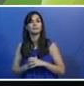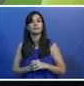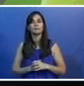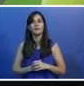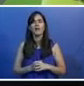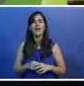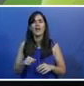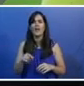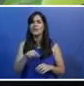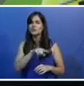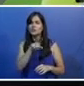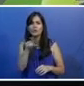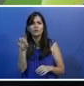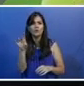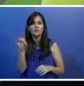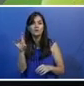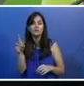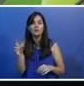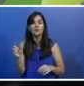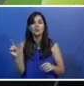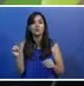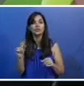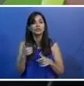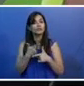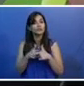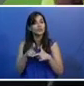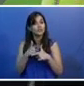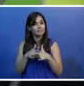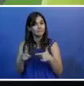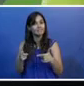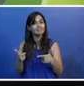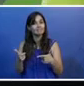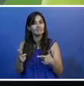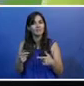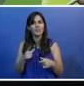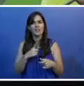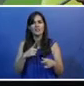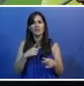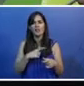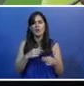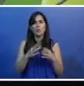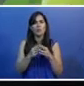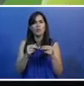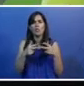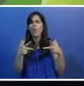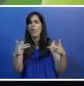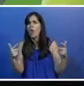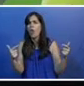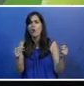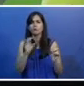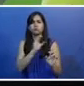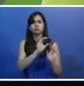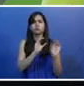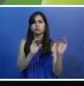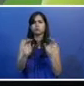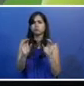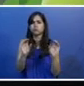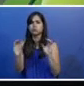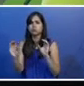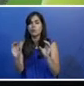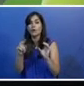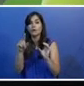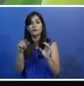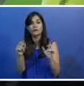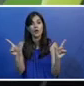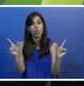é simplificar a expressão. Às vezes ela tem um monte de termo algébrico e você quer escrever ela com o